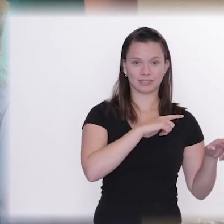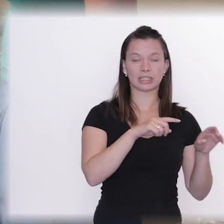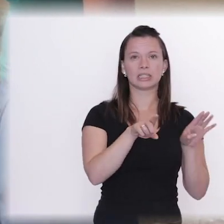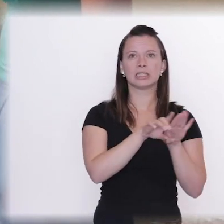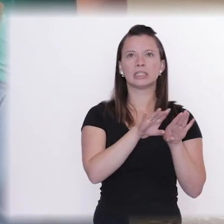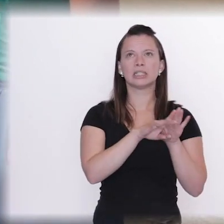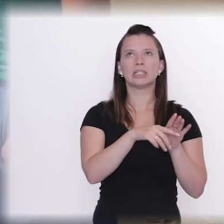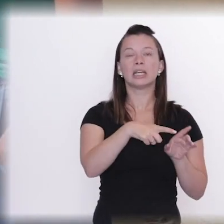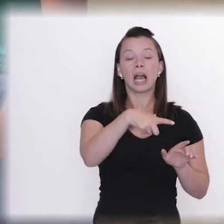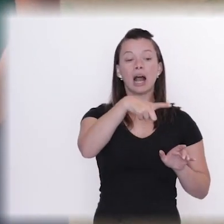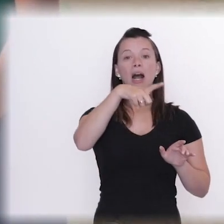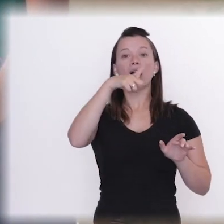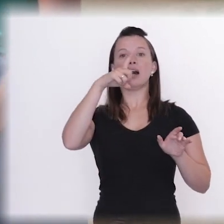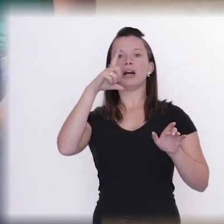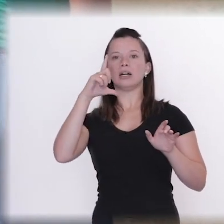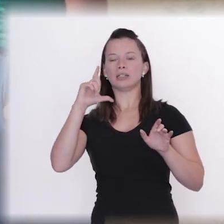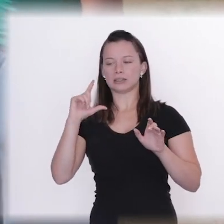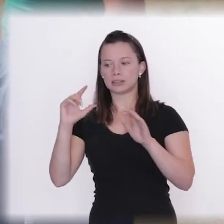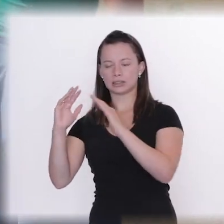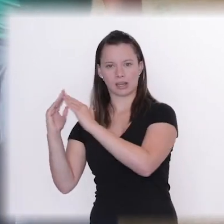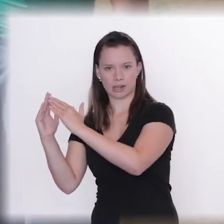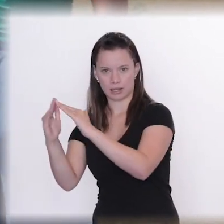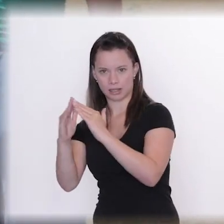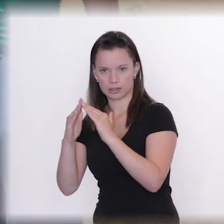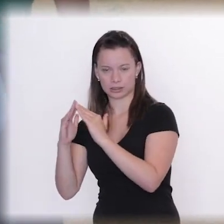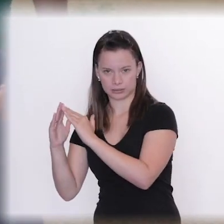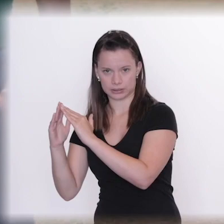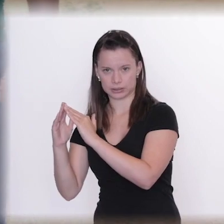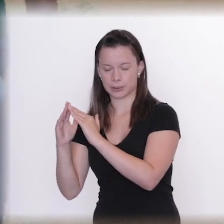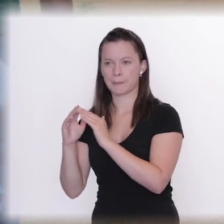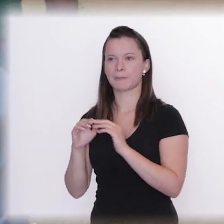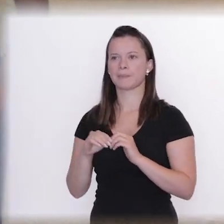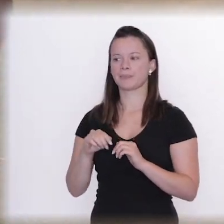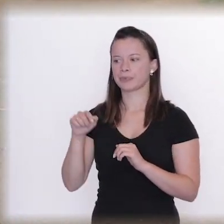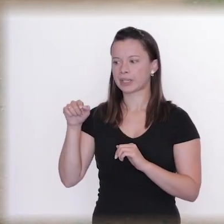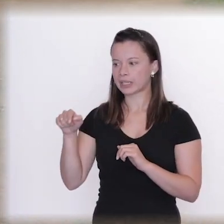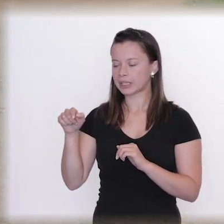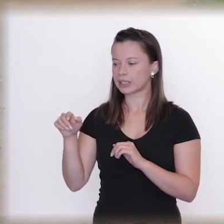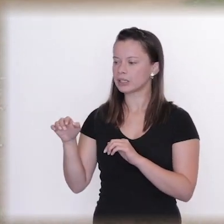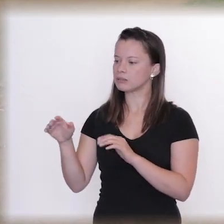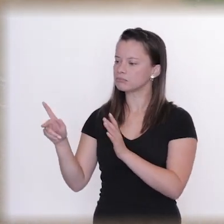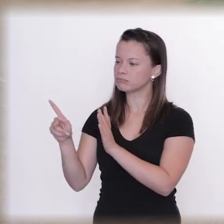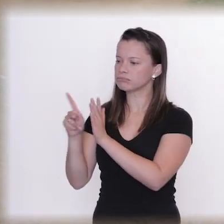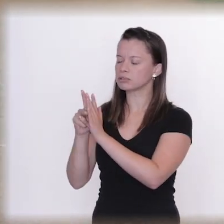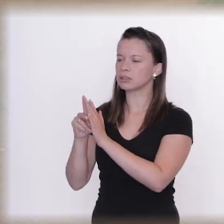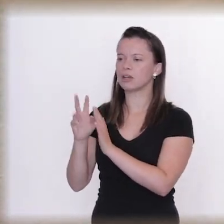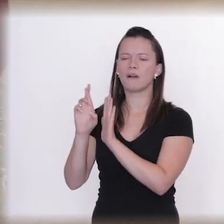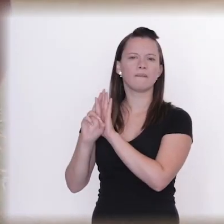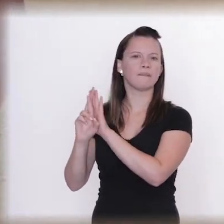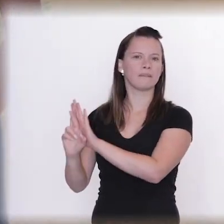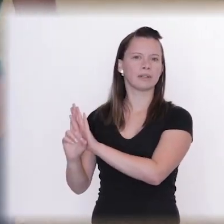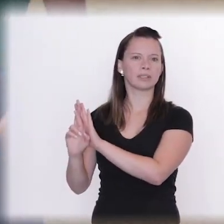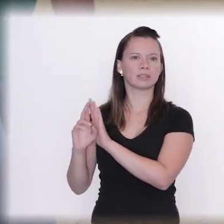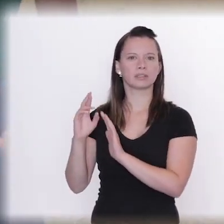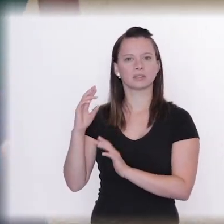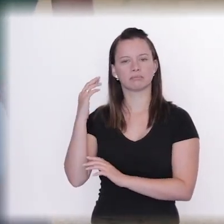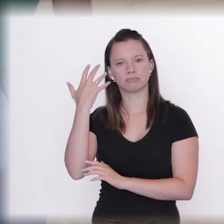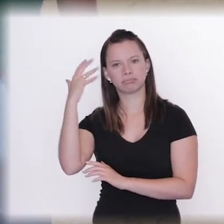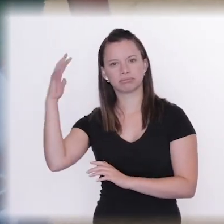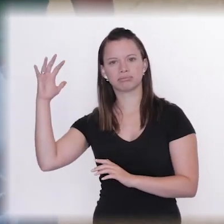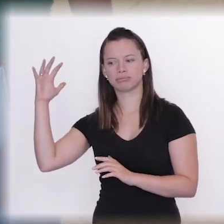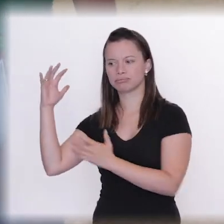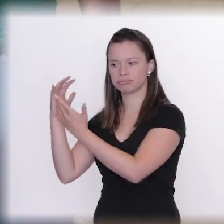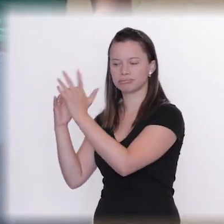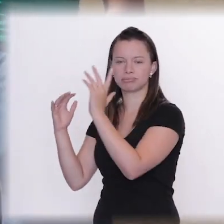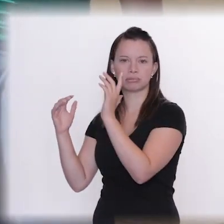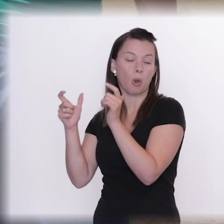a esse processo de periferização, que é a Itaquera que era o cinturão verde da cidade de São Paulo, vamos dizer assim. Era um dos bairros,